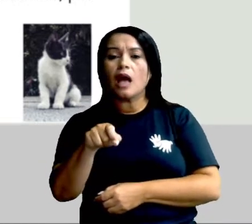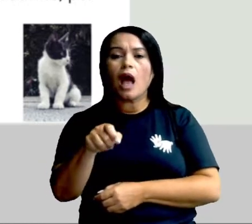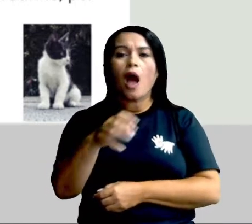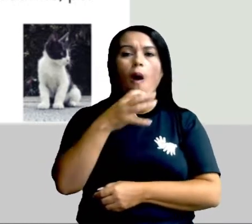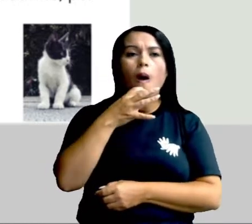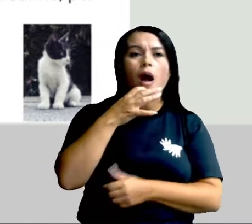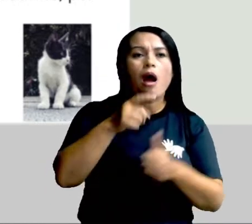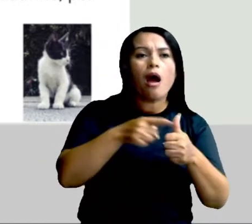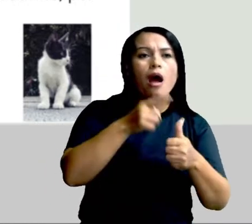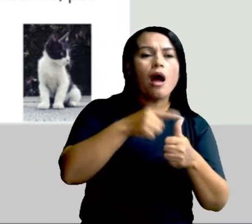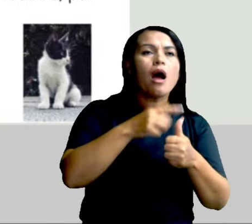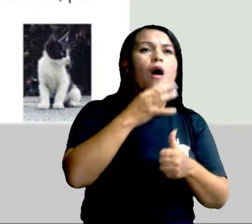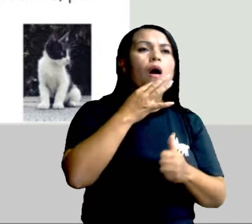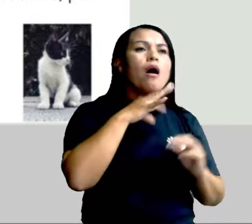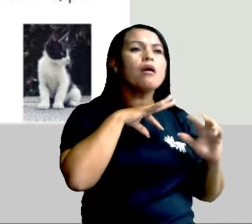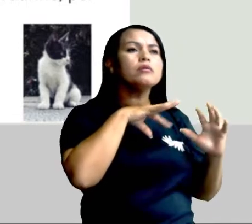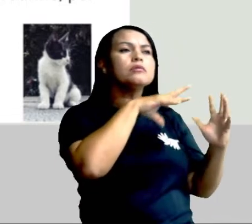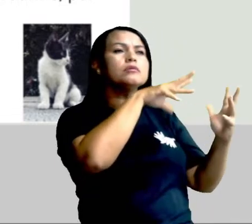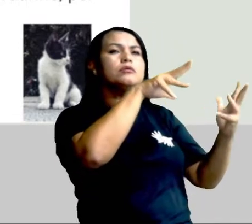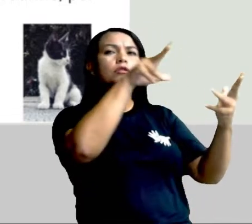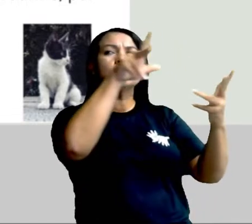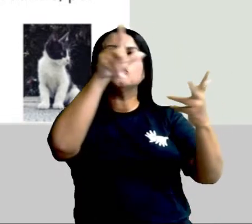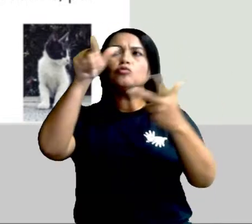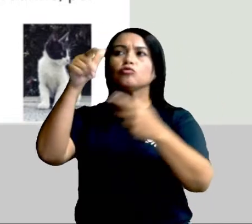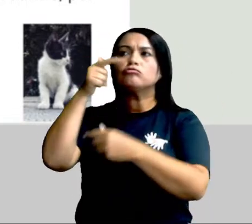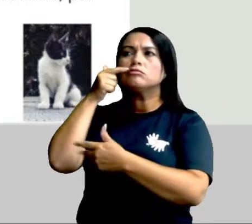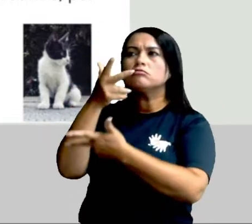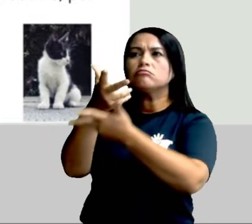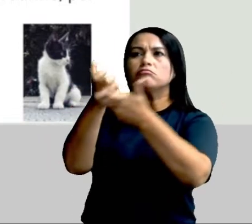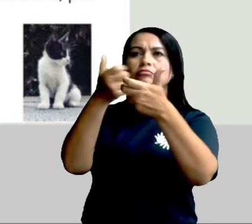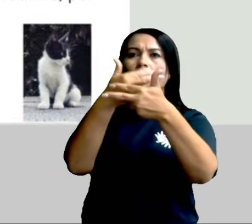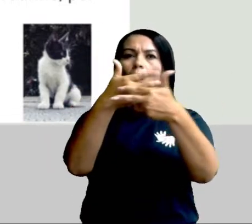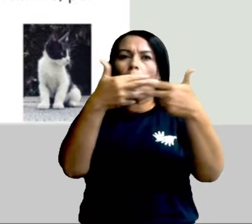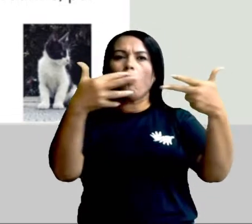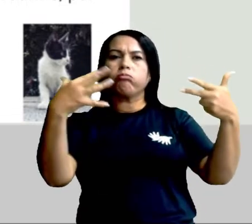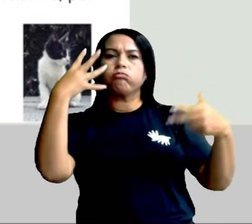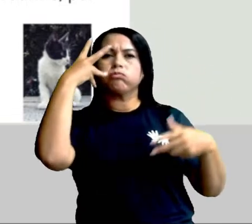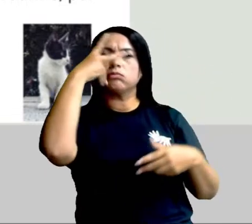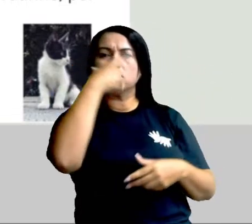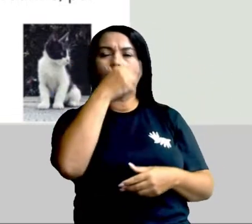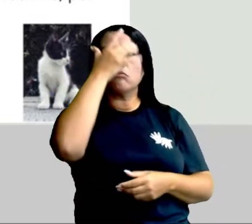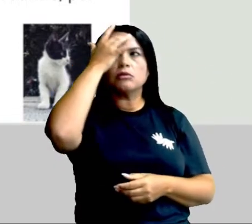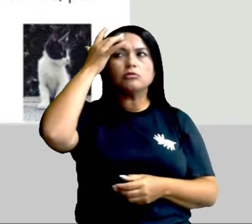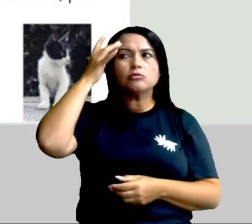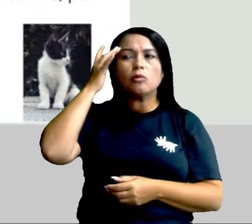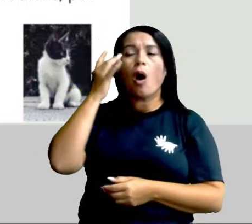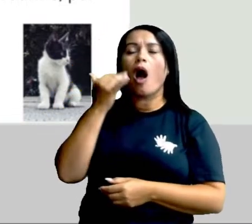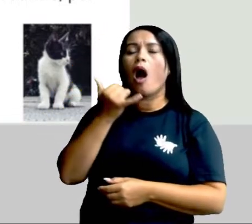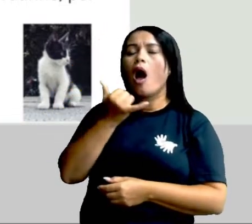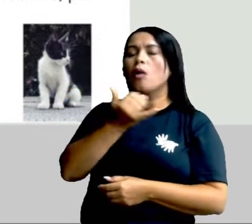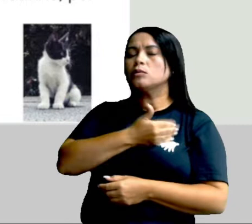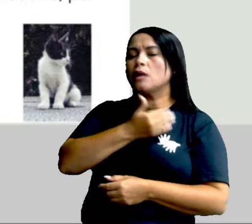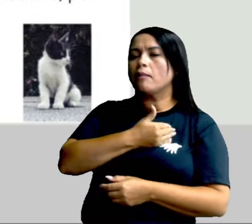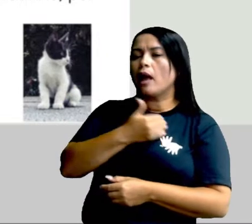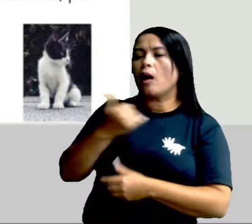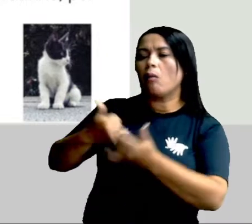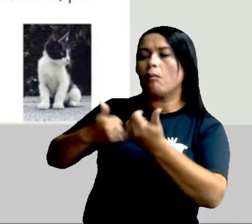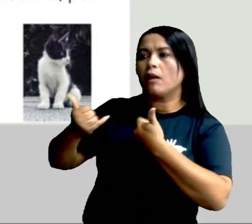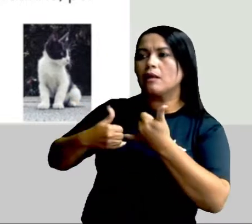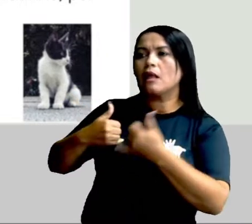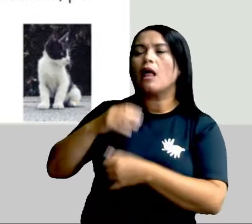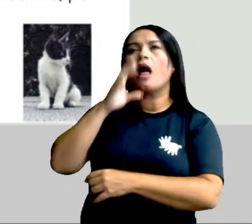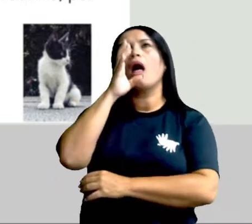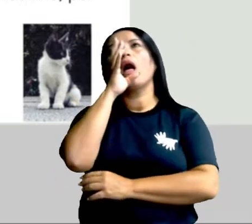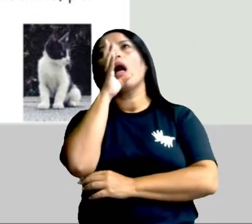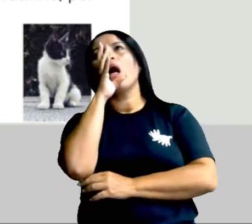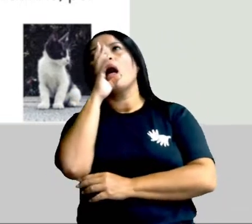conhecer o mundo e travar relações com tanta coisa bonita de que falavam seus amigos.